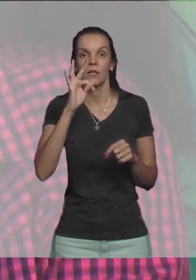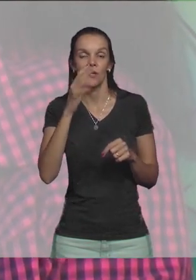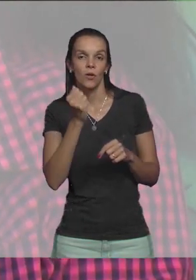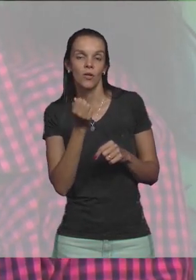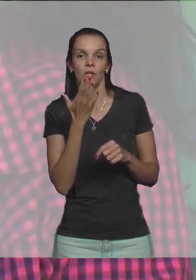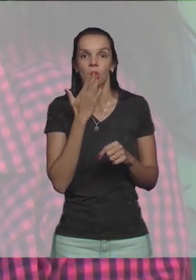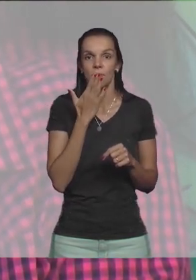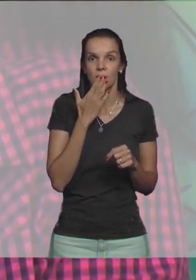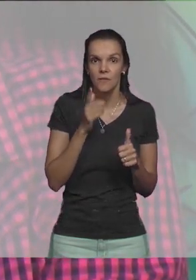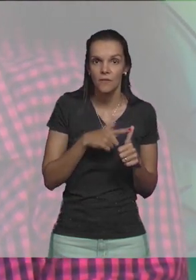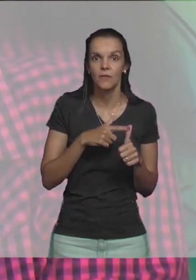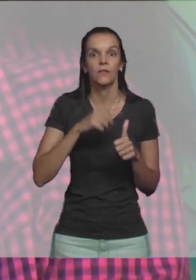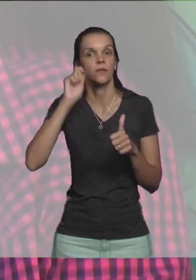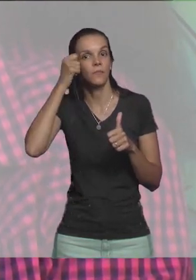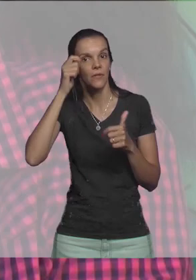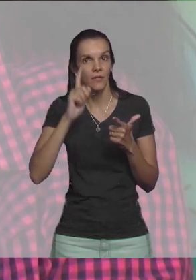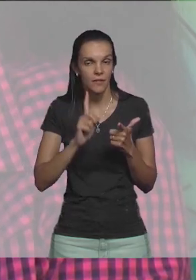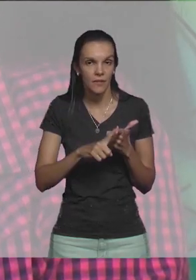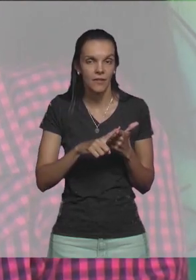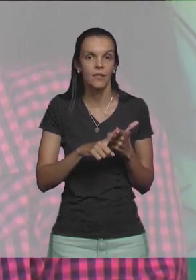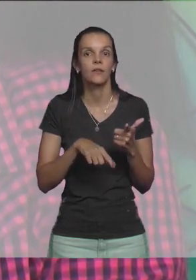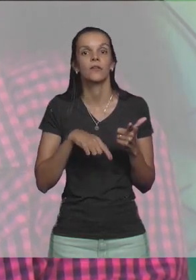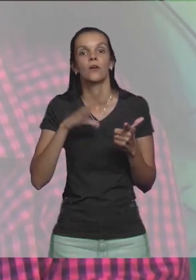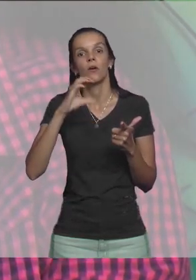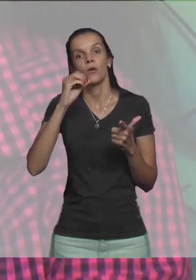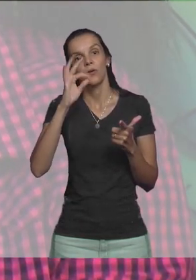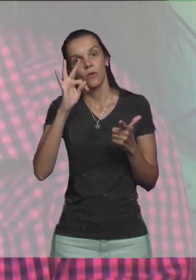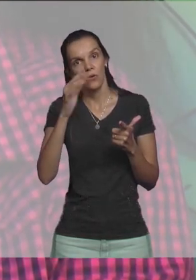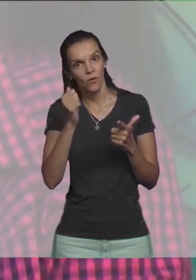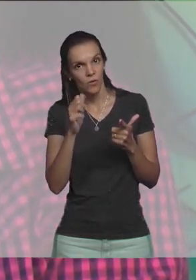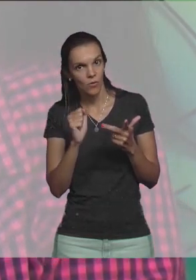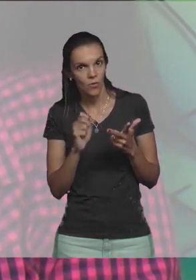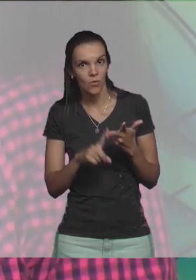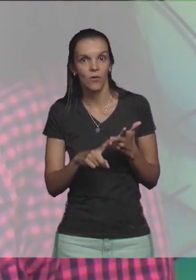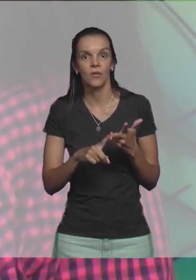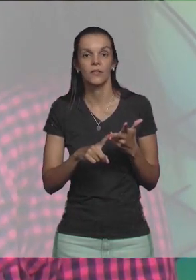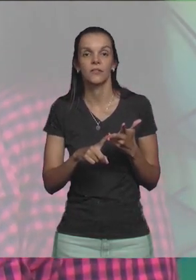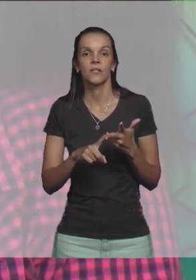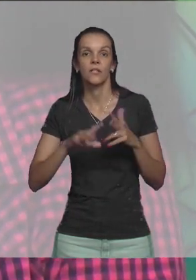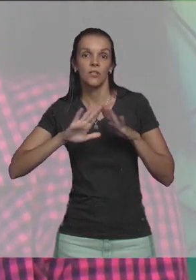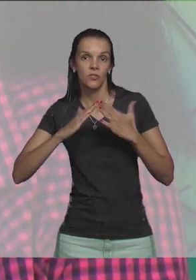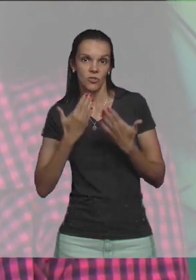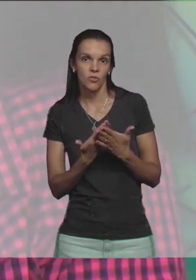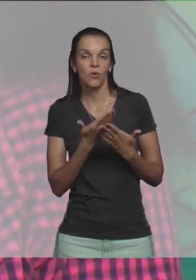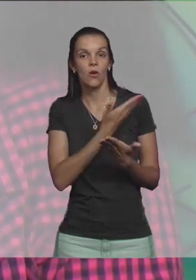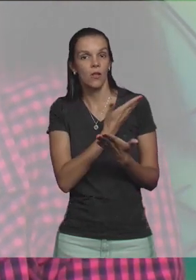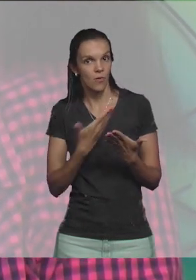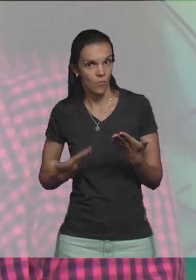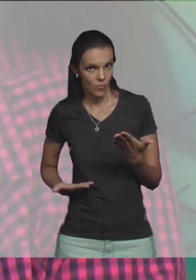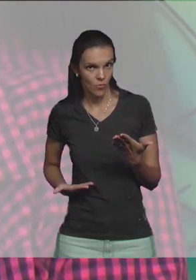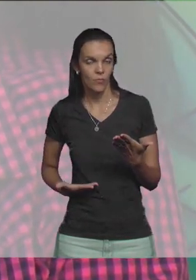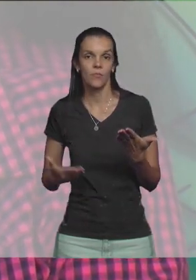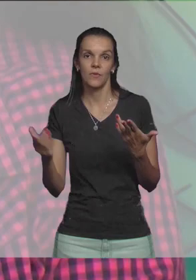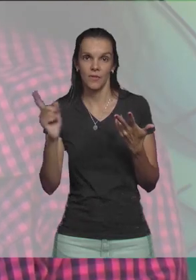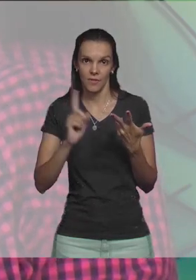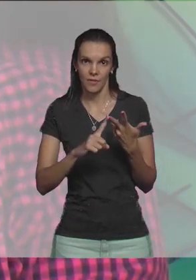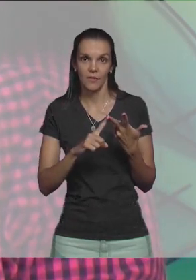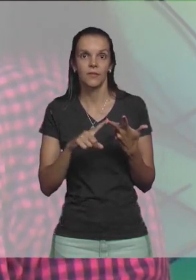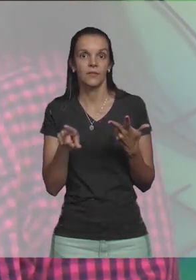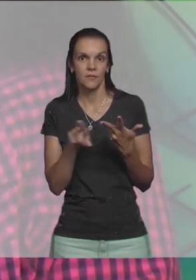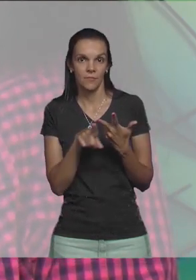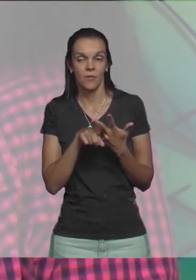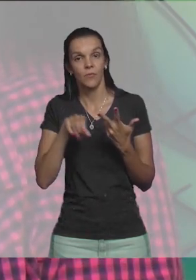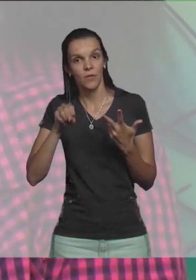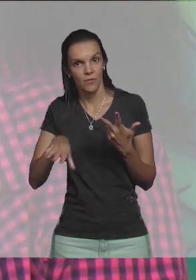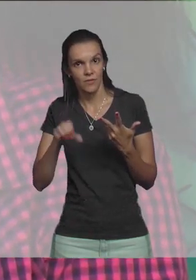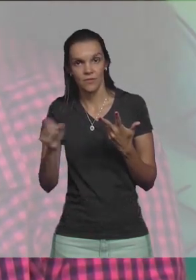para indígena, uma determinada cota para negro, um tanto de cotas para quem é oriundo de escola pública, que eu acho muito importante, justamente porque o nosso ensino